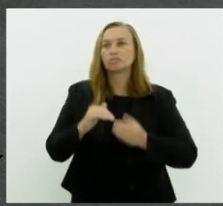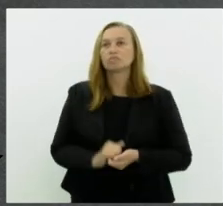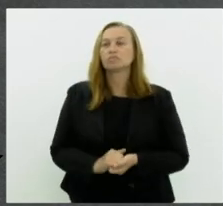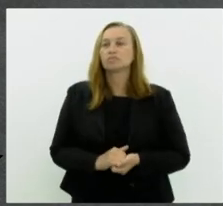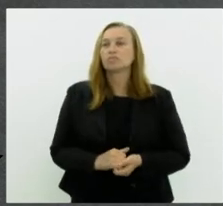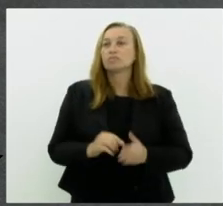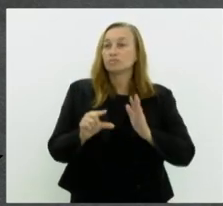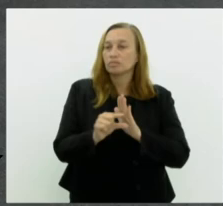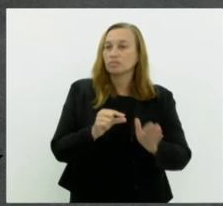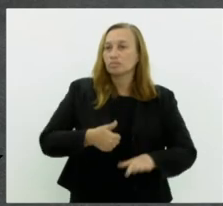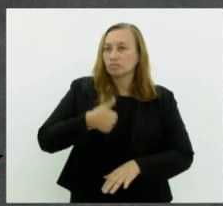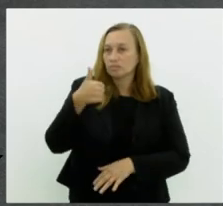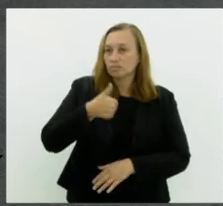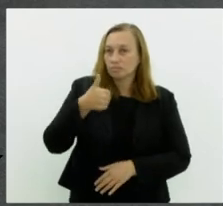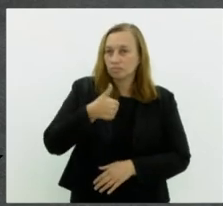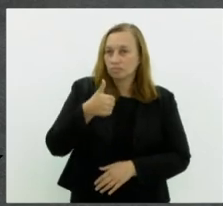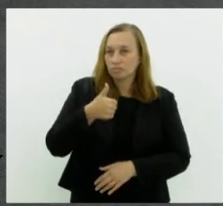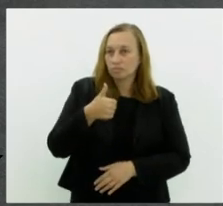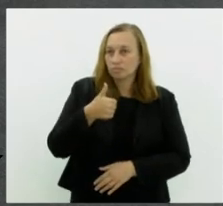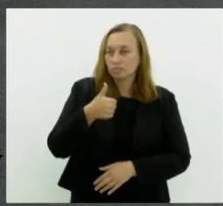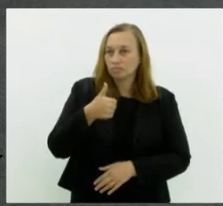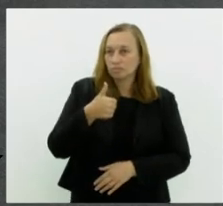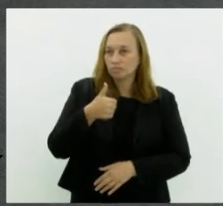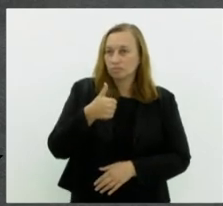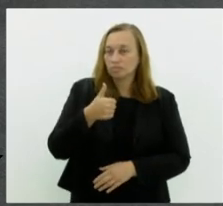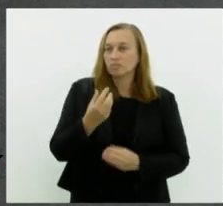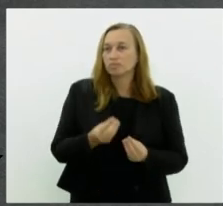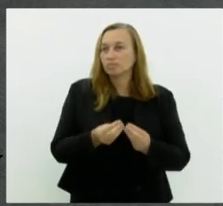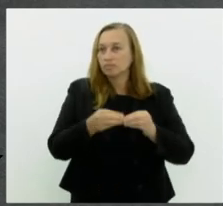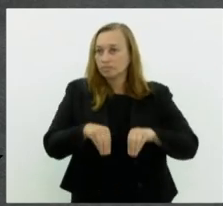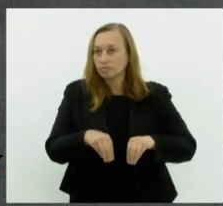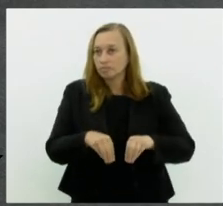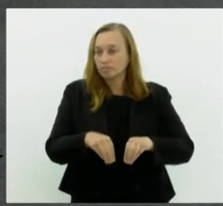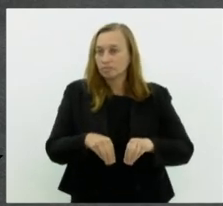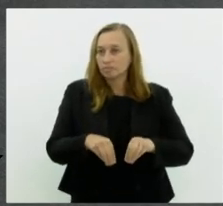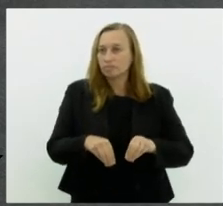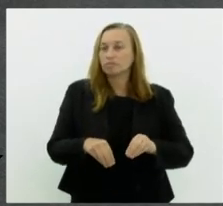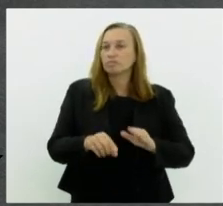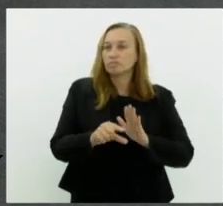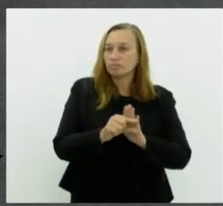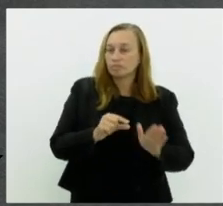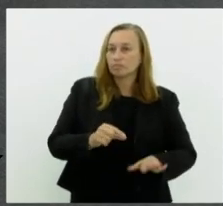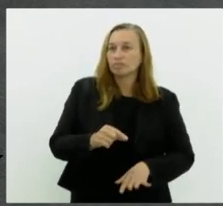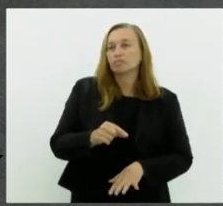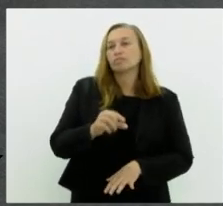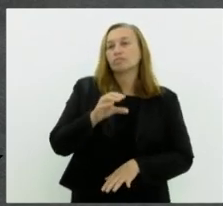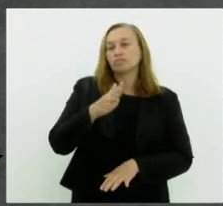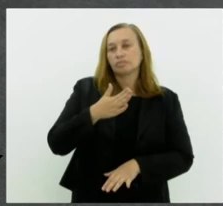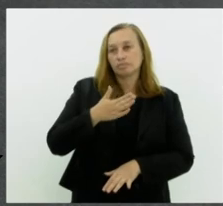1 ela está prejudicada pela emenda da CCJ, que é a minha.